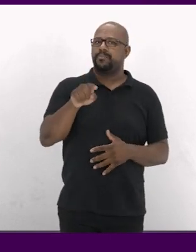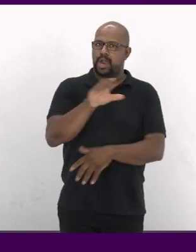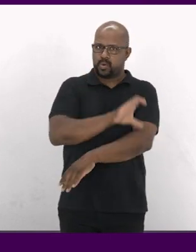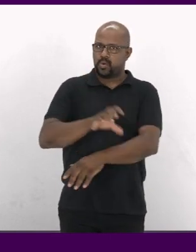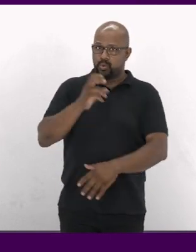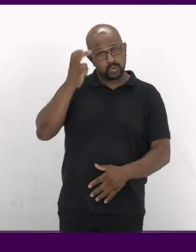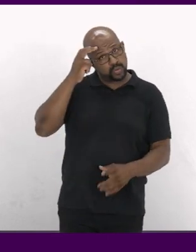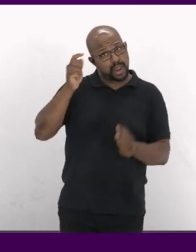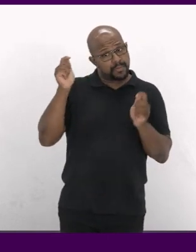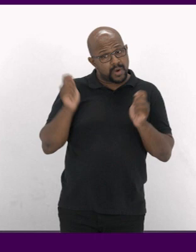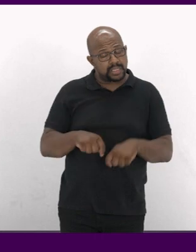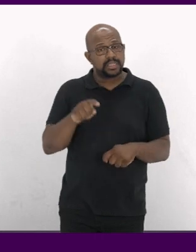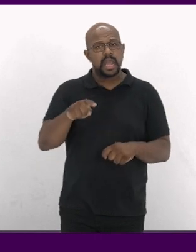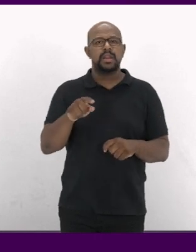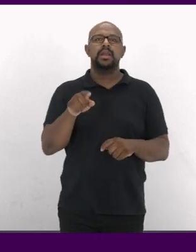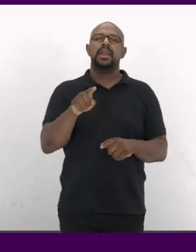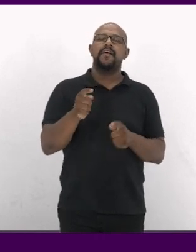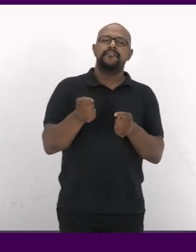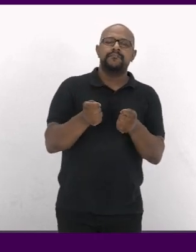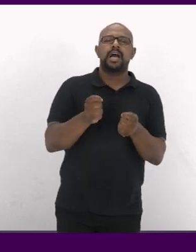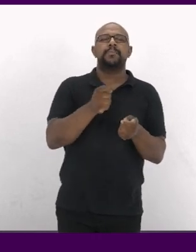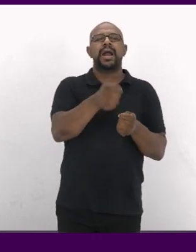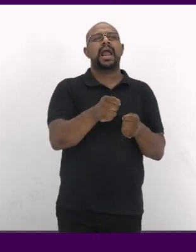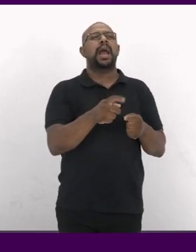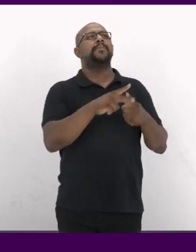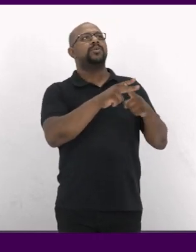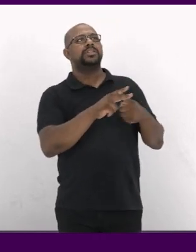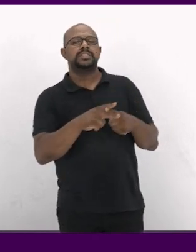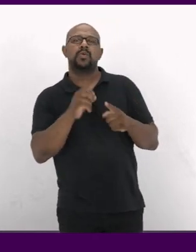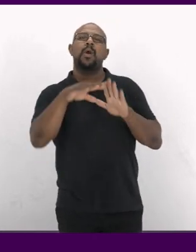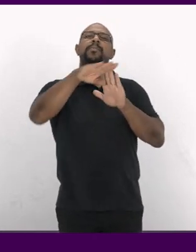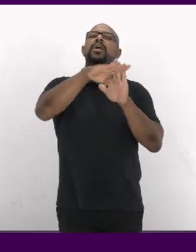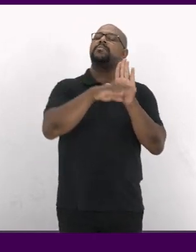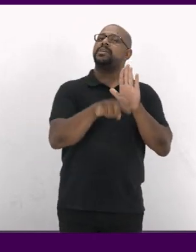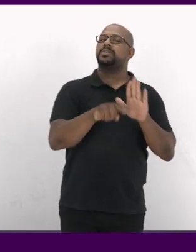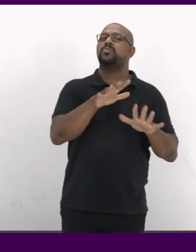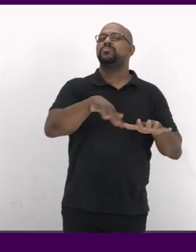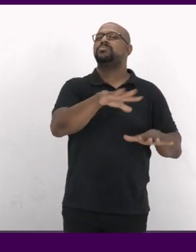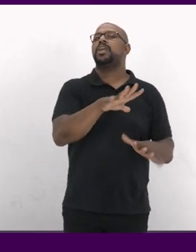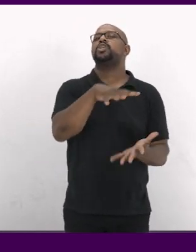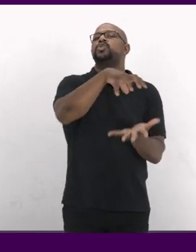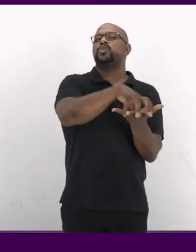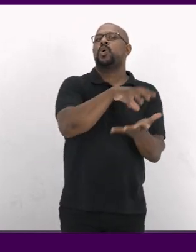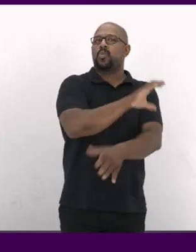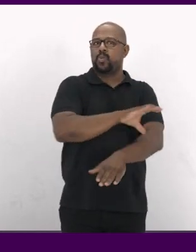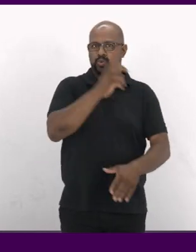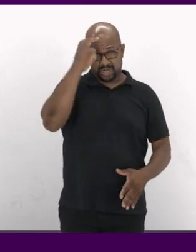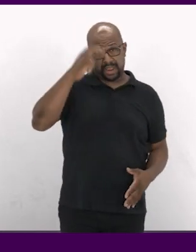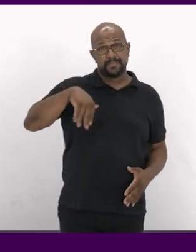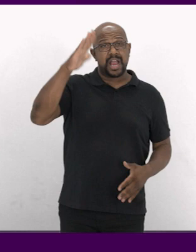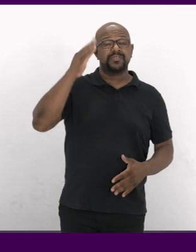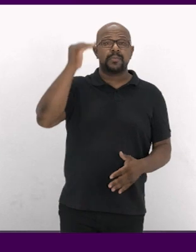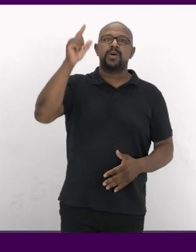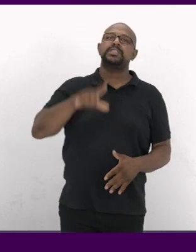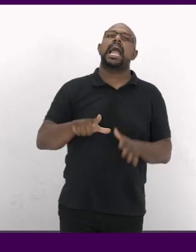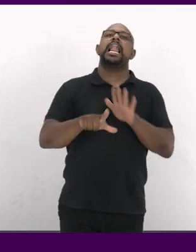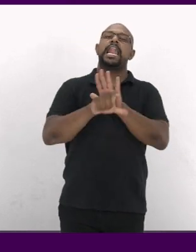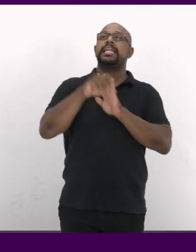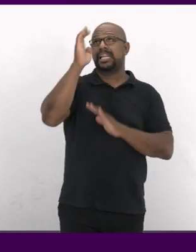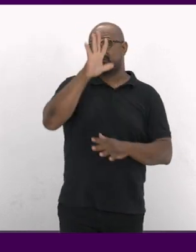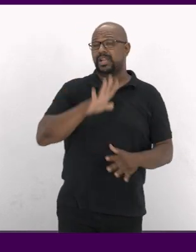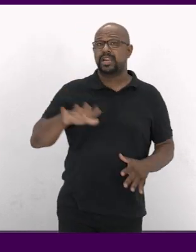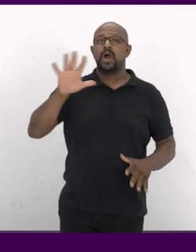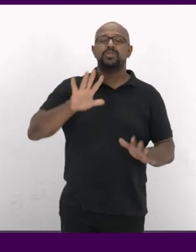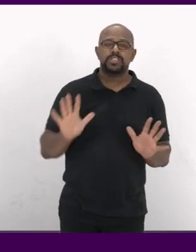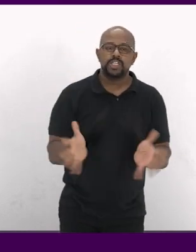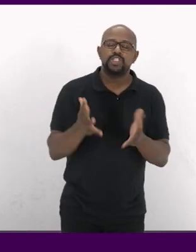cultura, podendo, com isso, custear a manutenção ou a programação do equipamento. A mais conhecida das leis é a Lei Nacional de